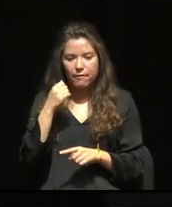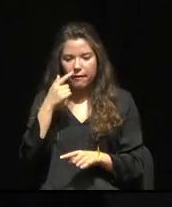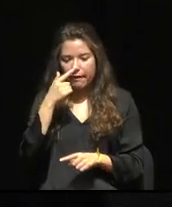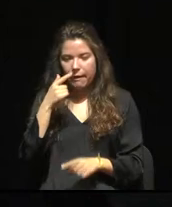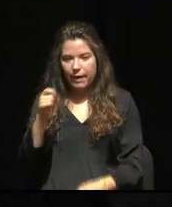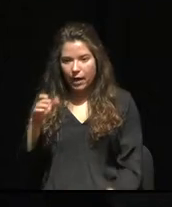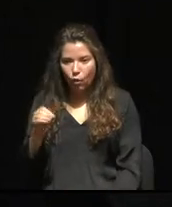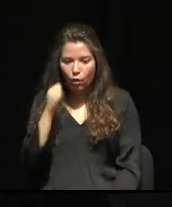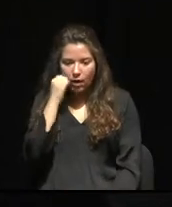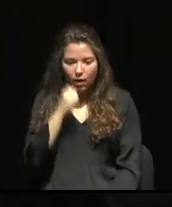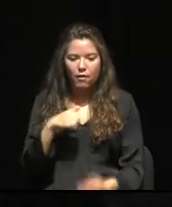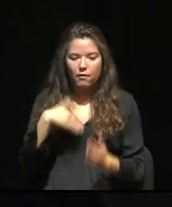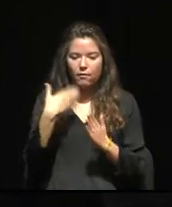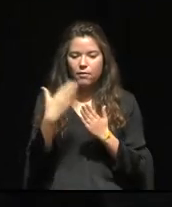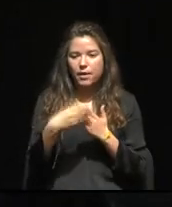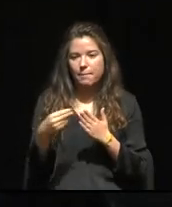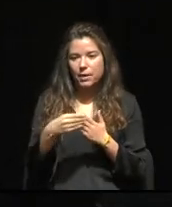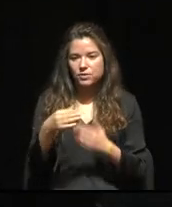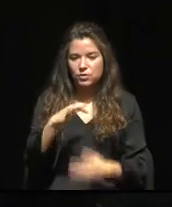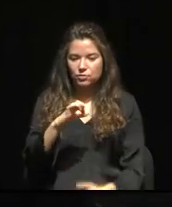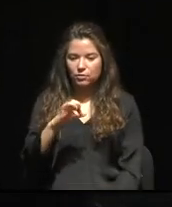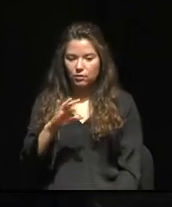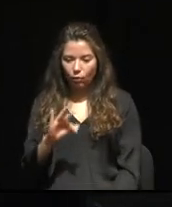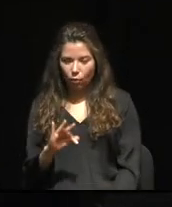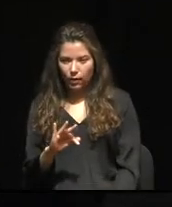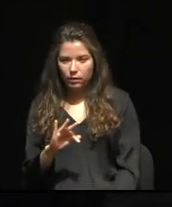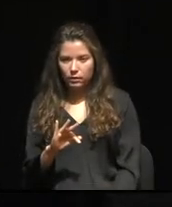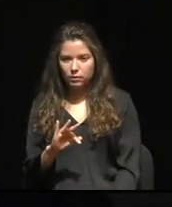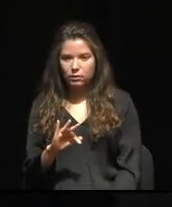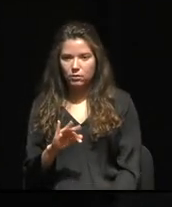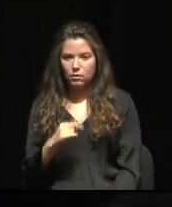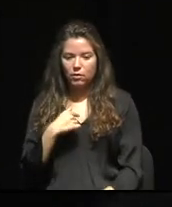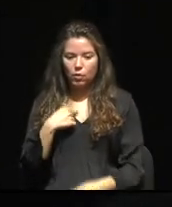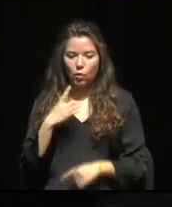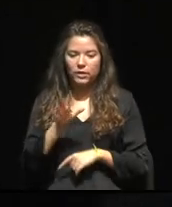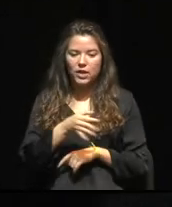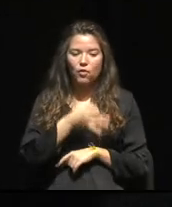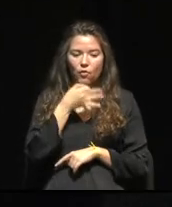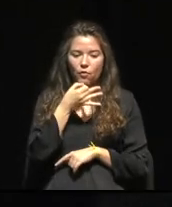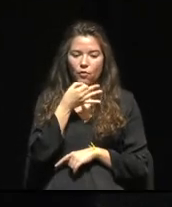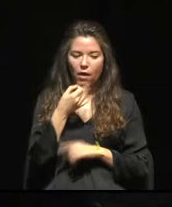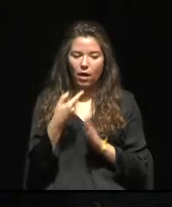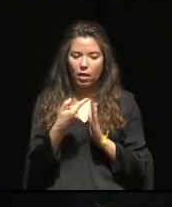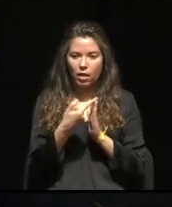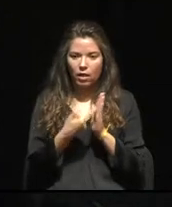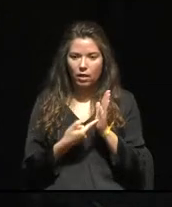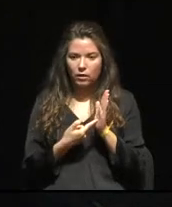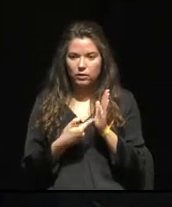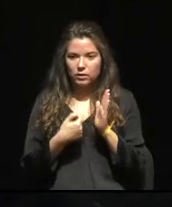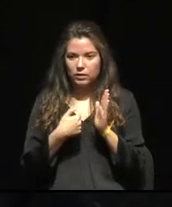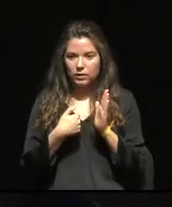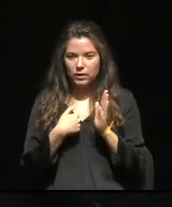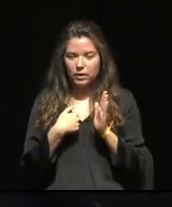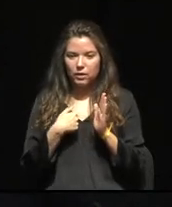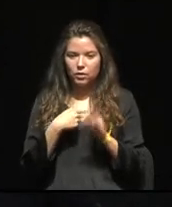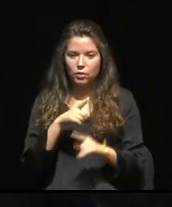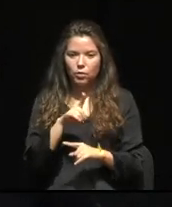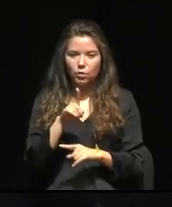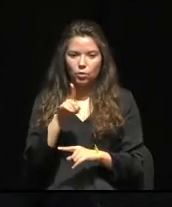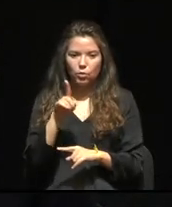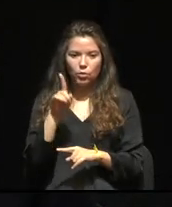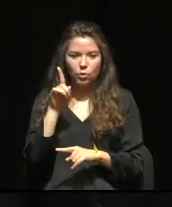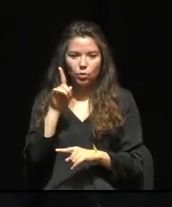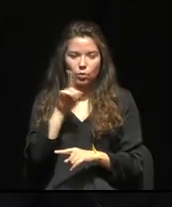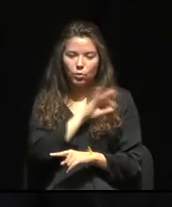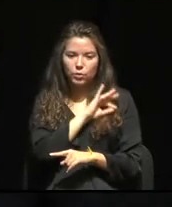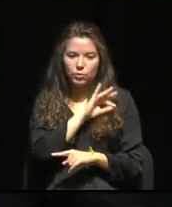por exemplo na página 84 h na minha fala peles vist eram o deputado Rodrigo